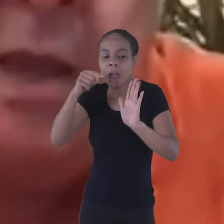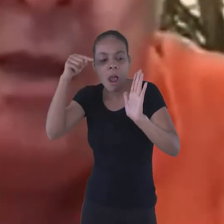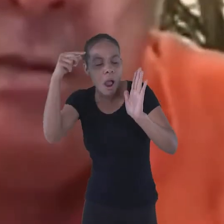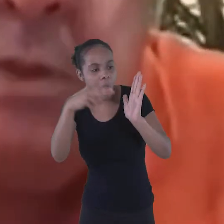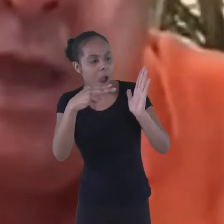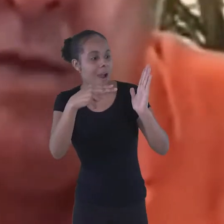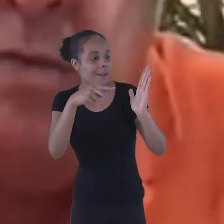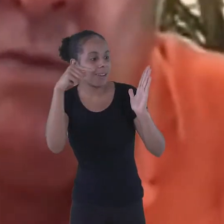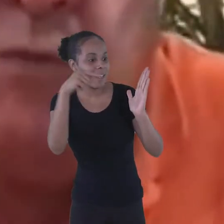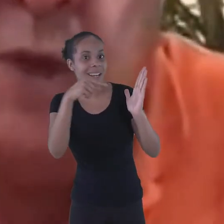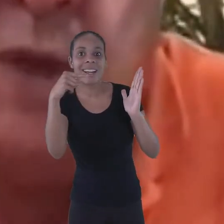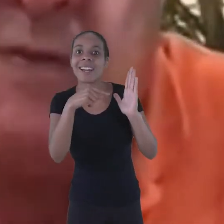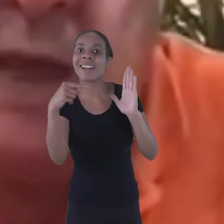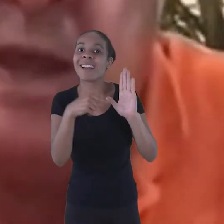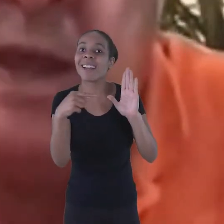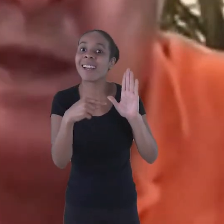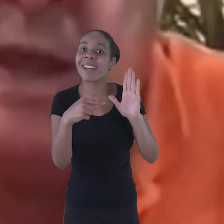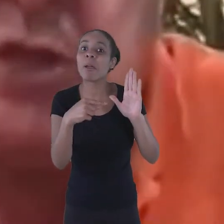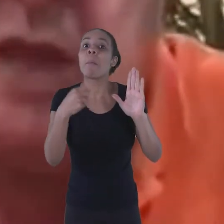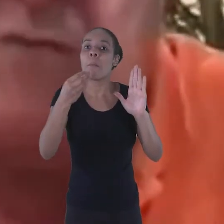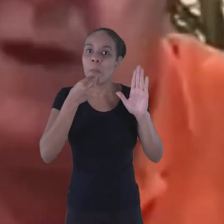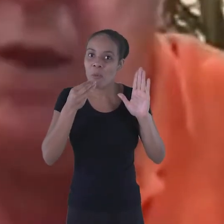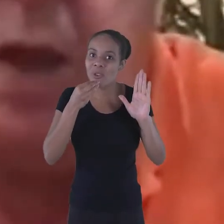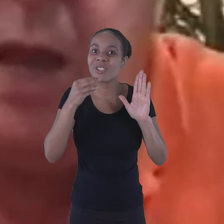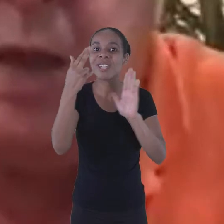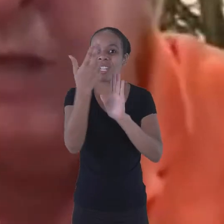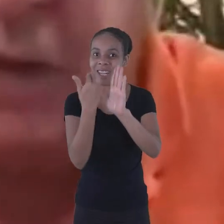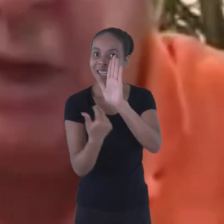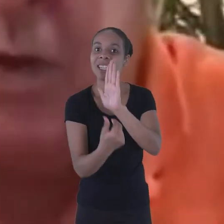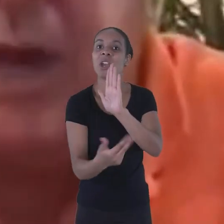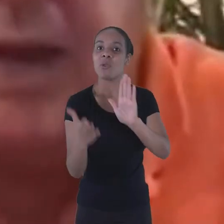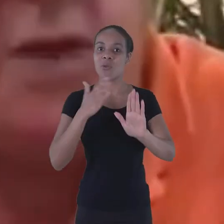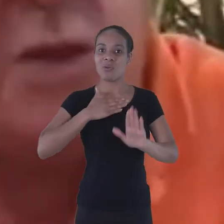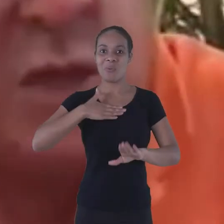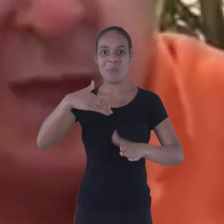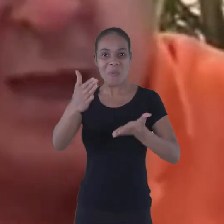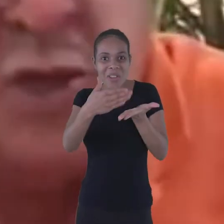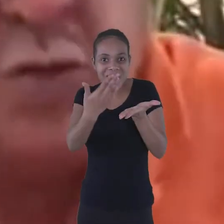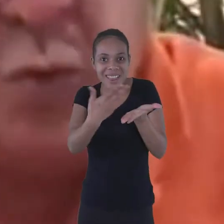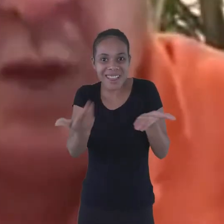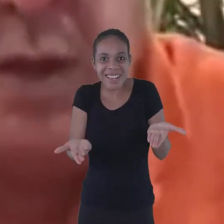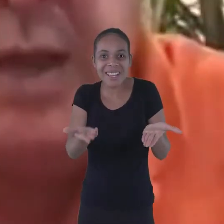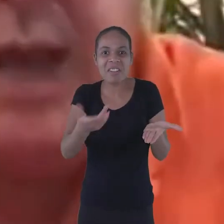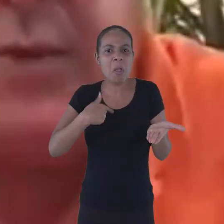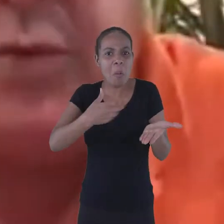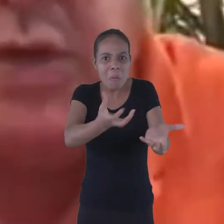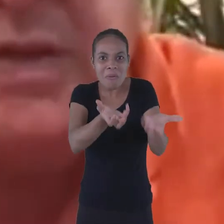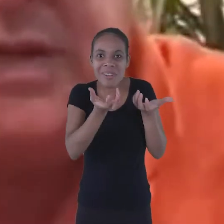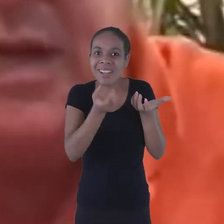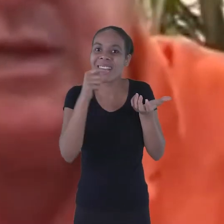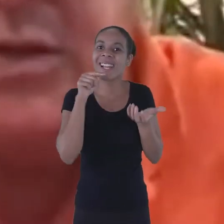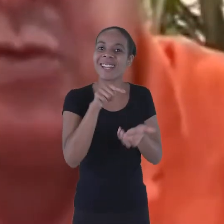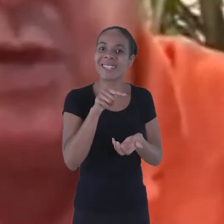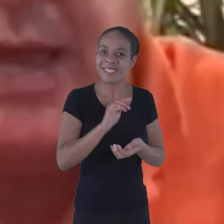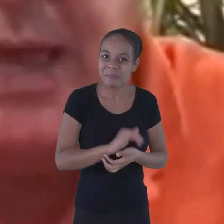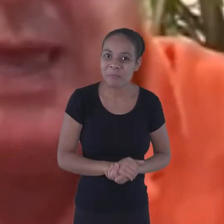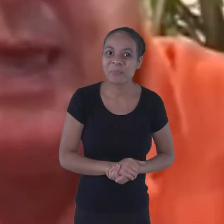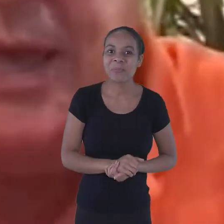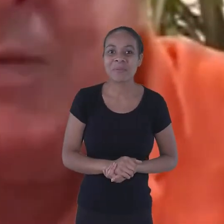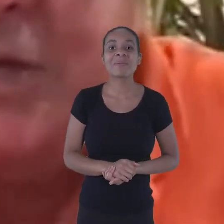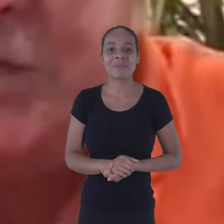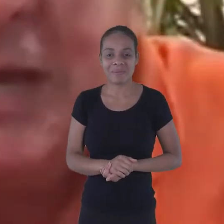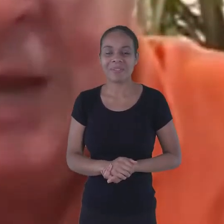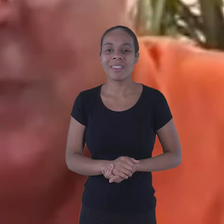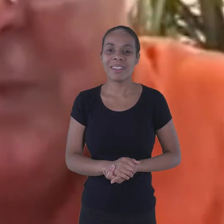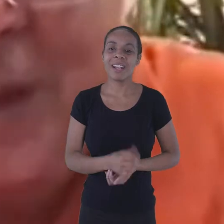E nem influenciei, nem insisti, nem falei, olha, é isso aqui que eu quero. Deixei a editora, a Tordesilhas, escolher.